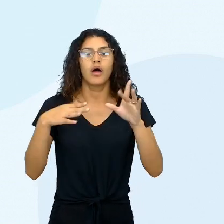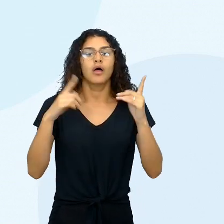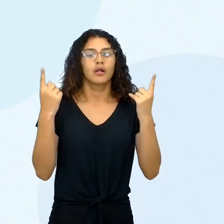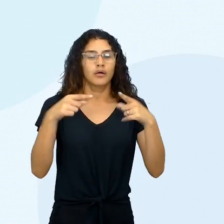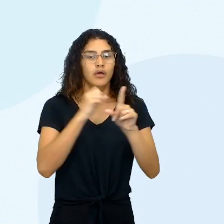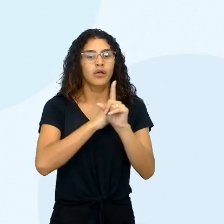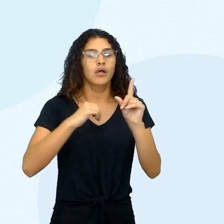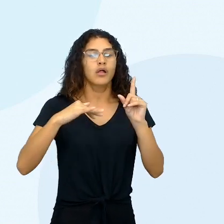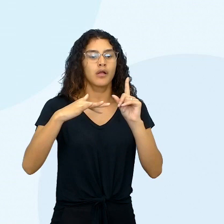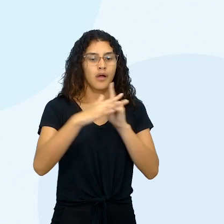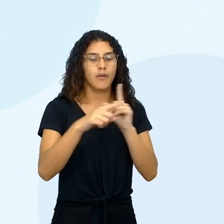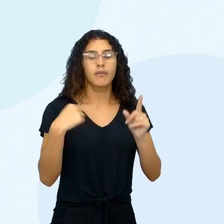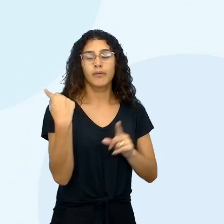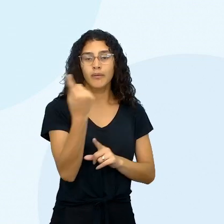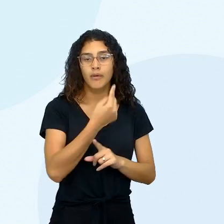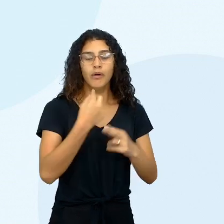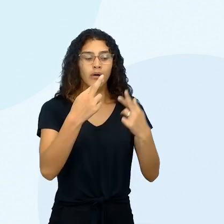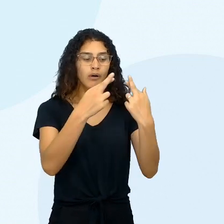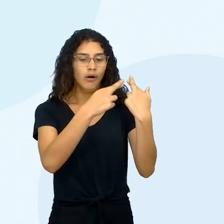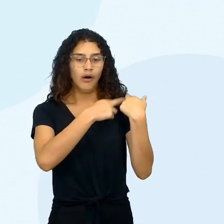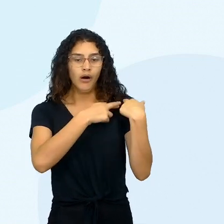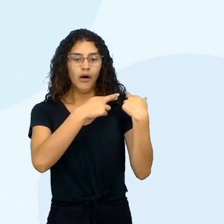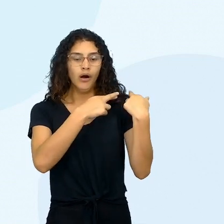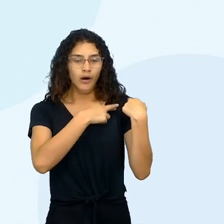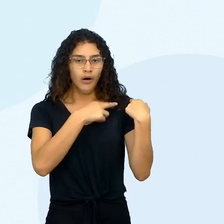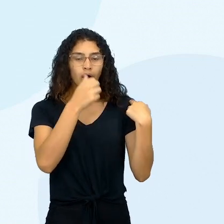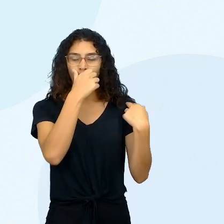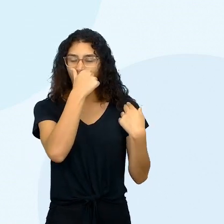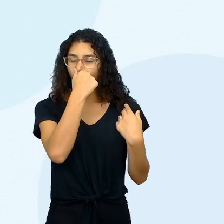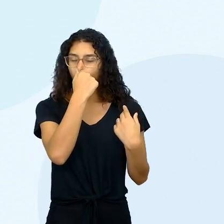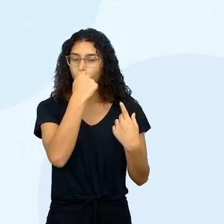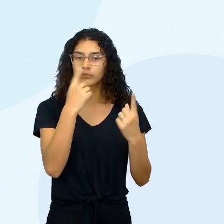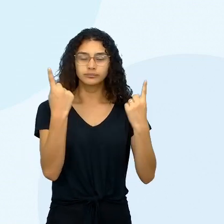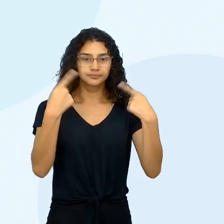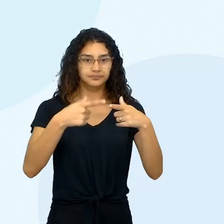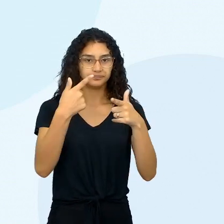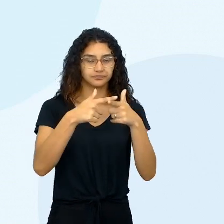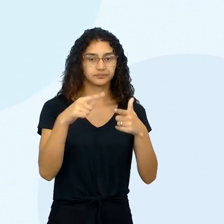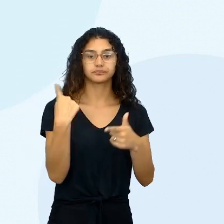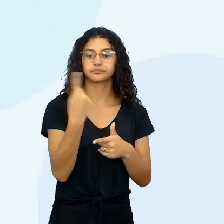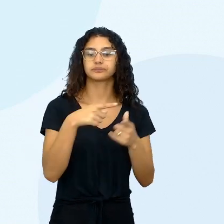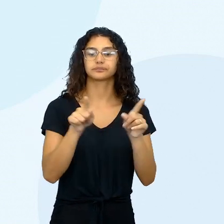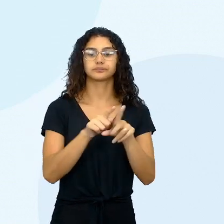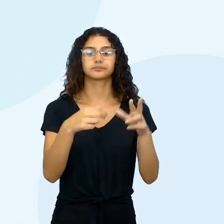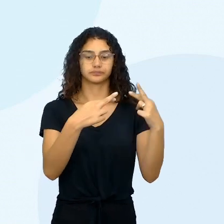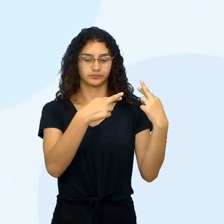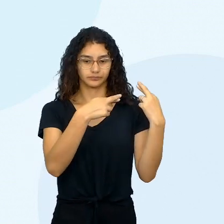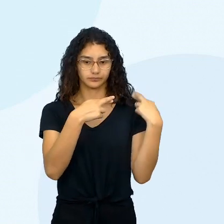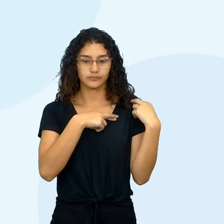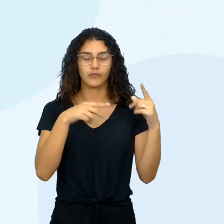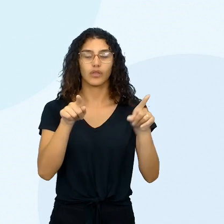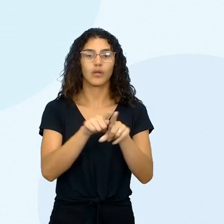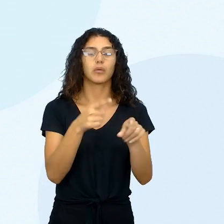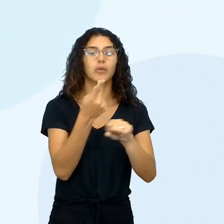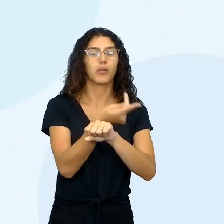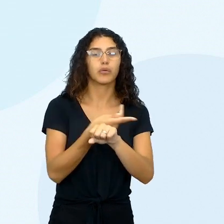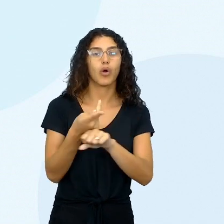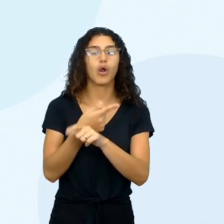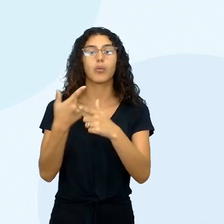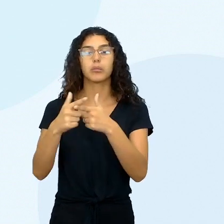social. Nós somos responsáveis pelo desafio, pelo problema, e nós temos que ser responsáveis também pela busca de